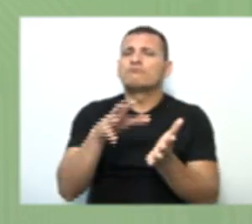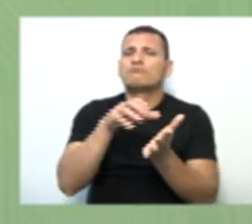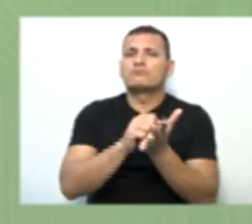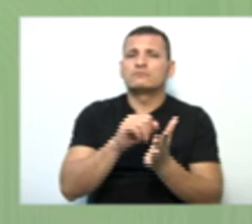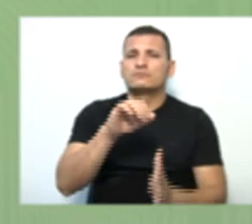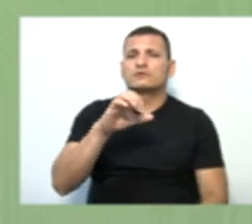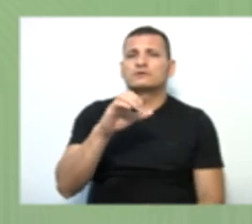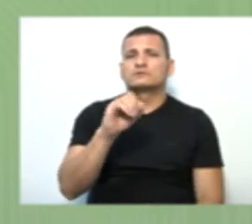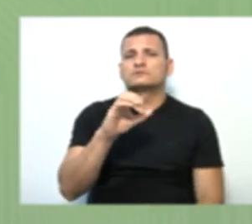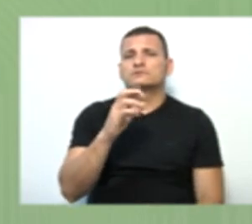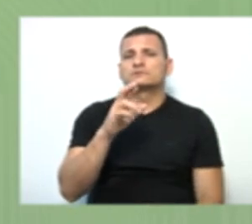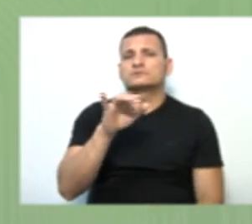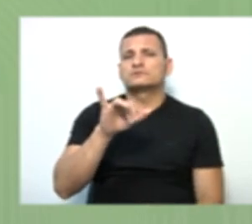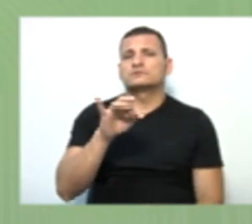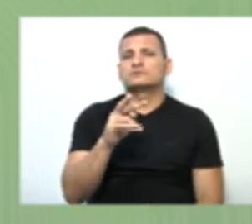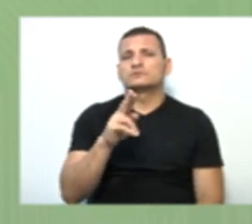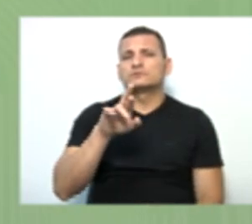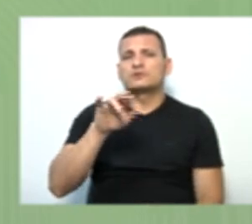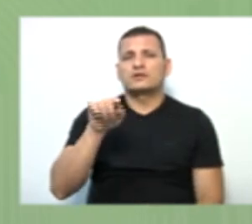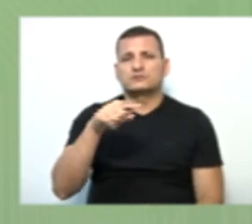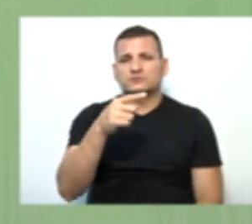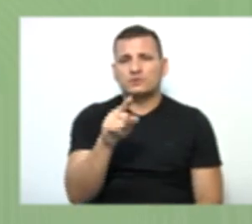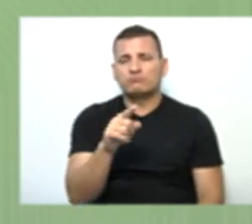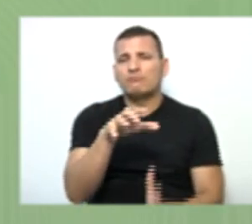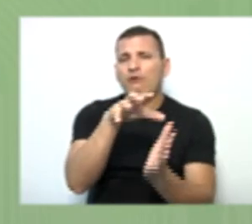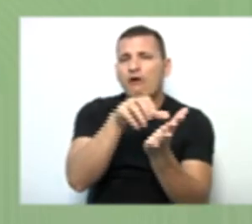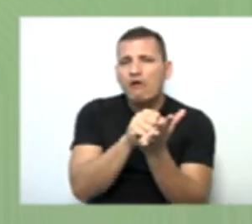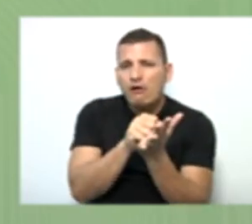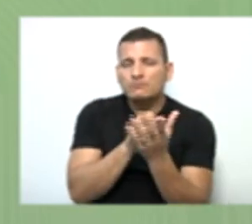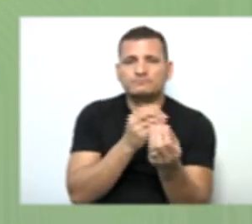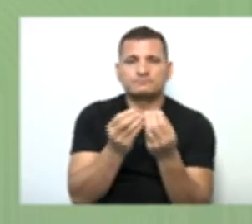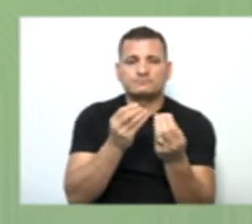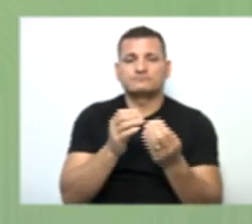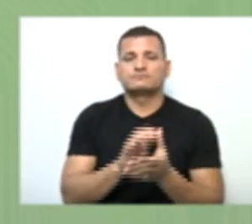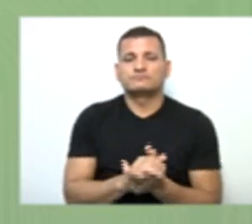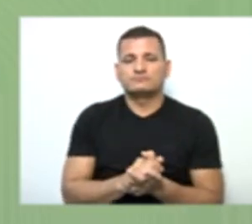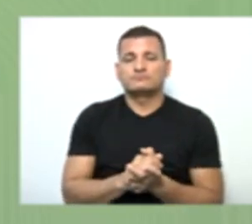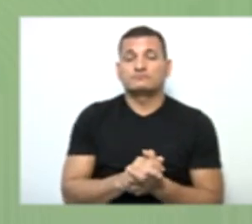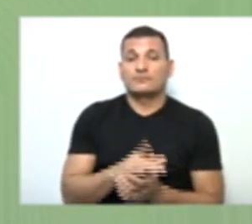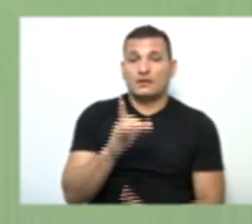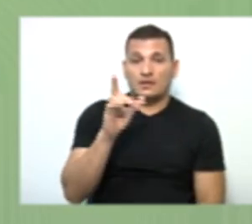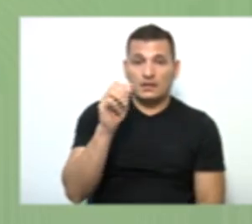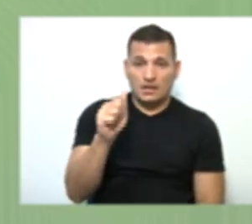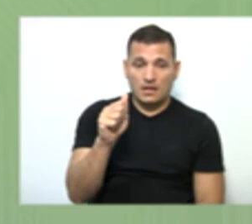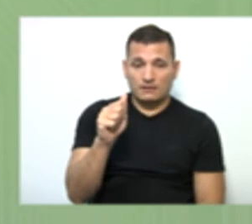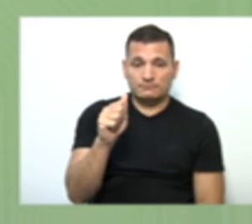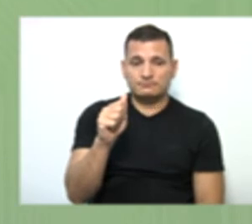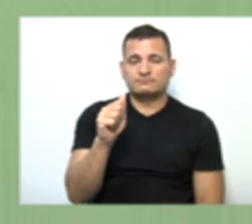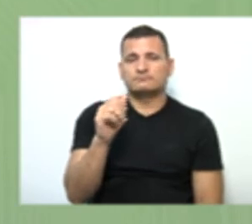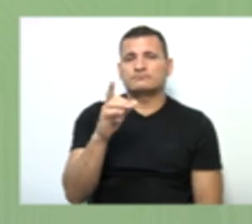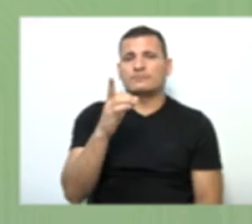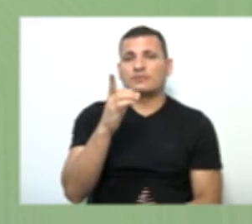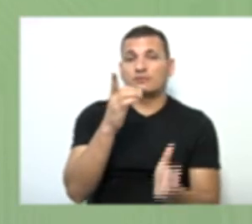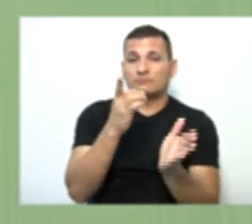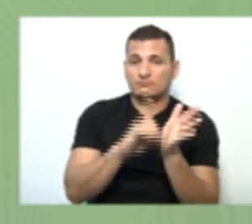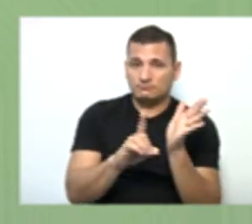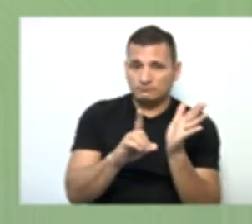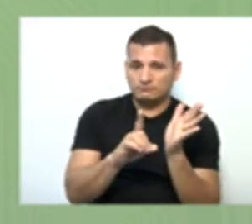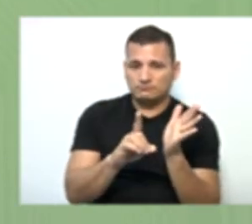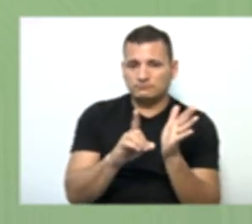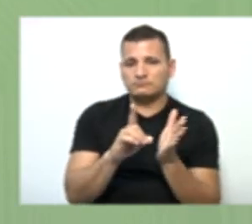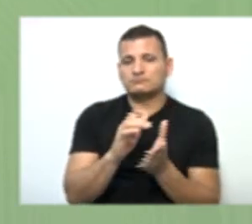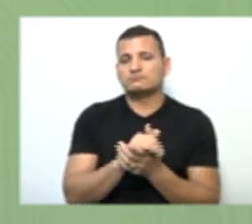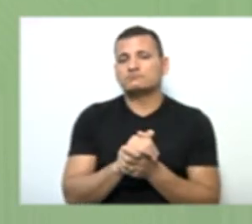escrituração? Vamos ver as opções? Opção A, débito, esse Dzinho significa débito,